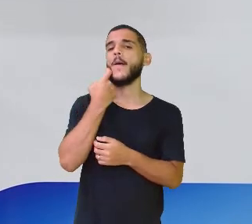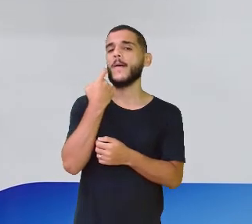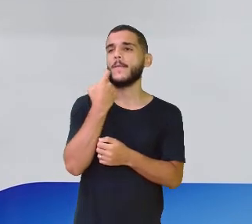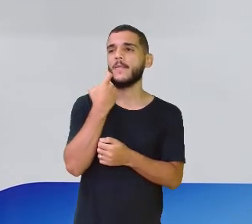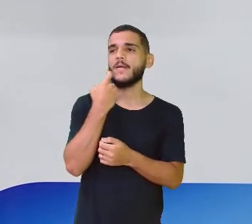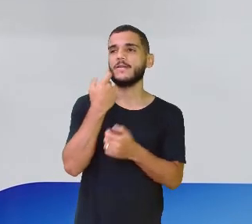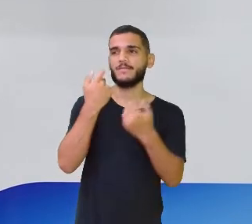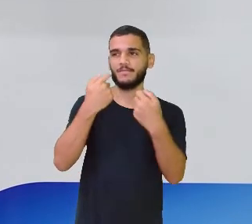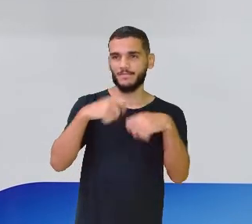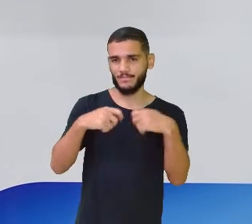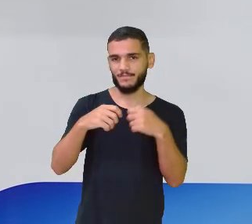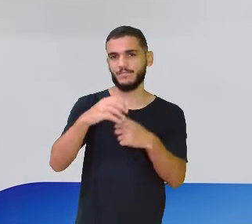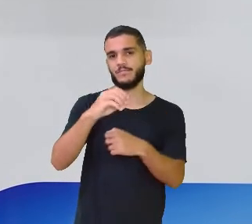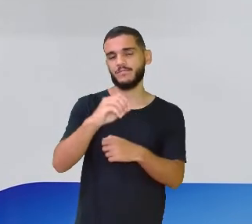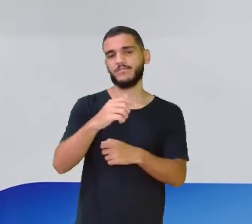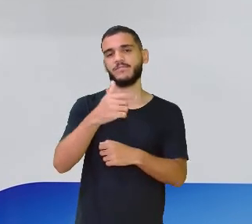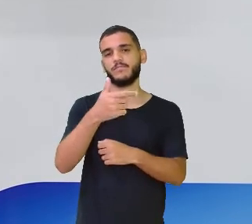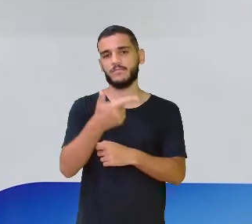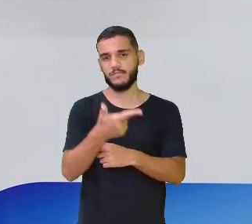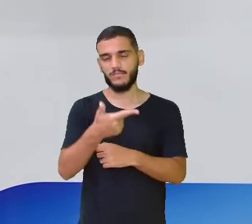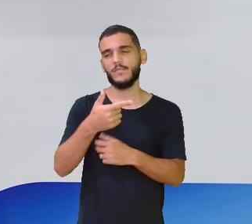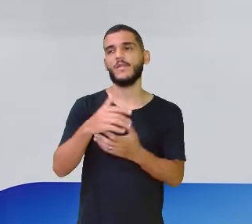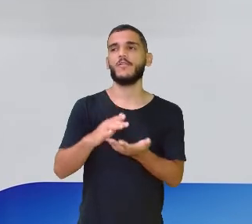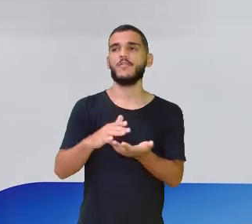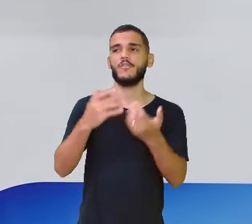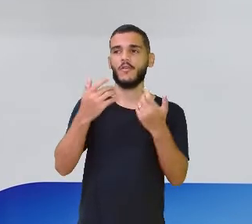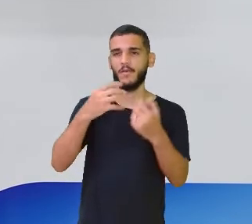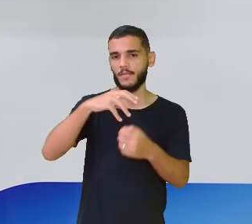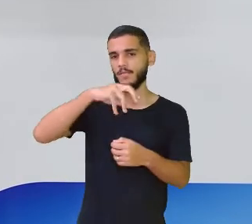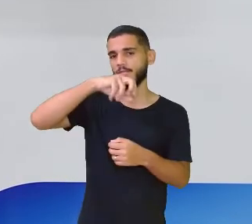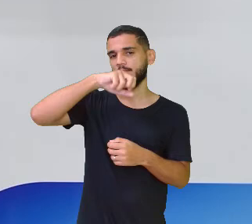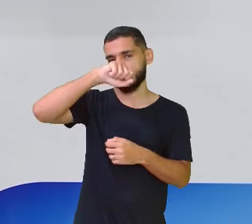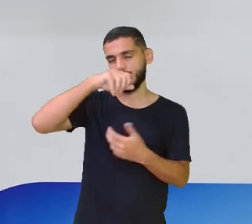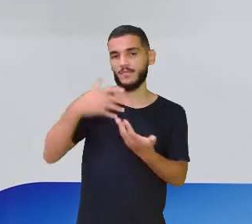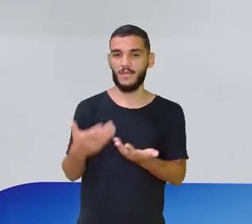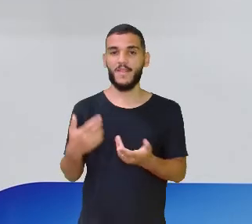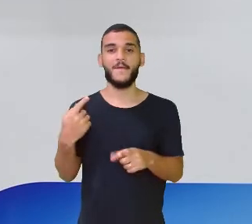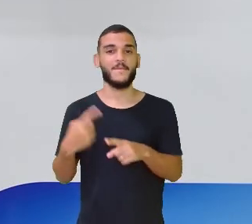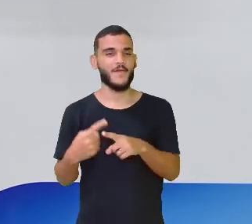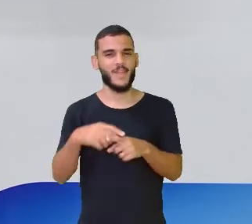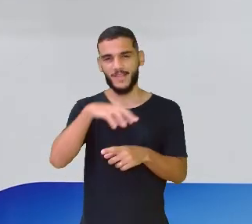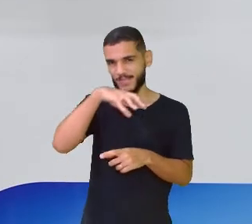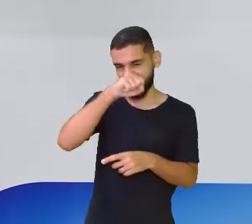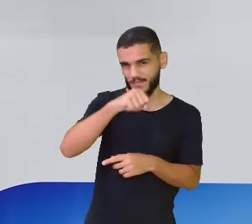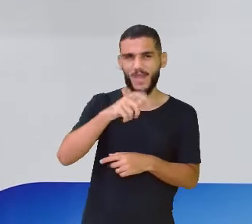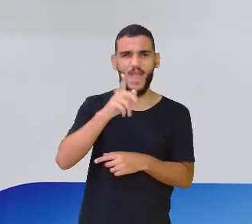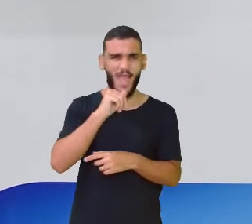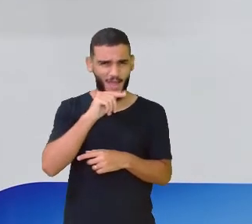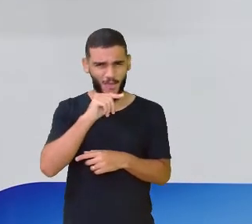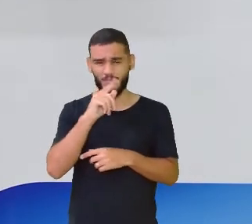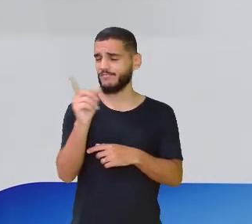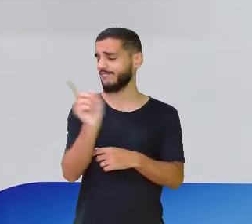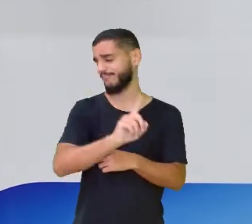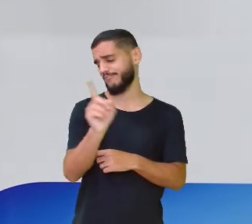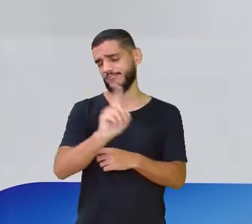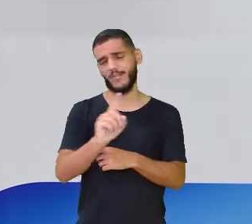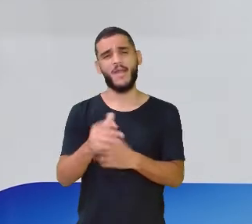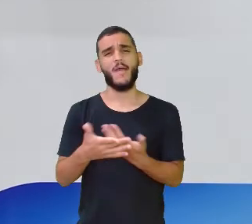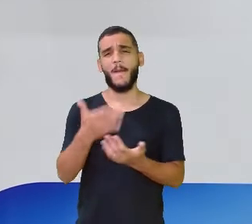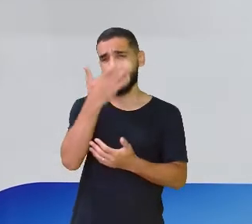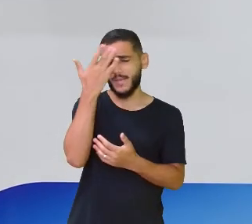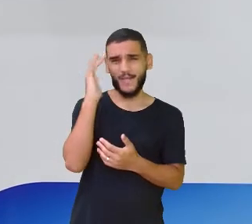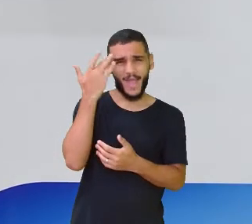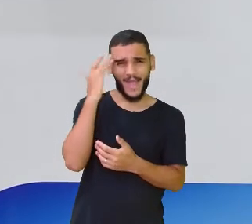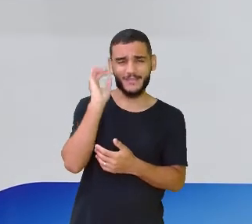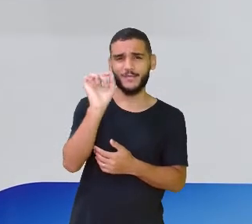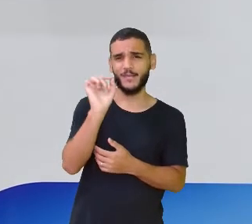ele precisa de oxigênio para respirar. O peixe não respira água não, tá? Porque sabia, professora Márcia, que tem gente que acha que o